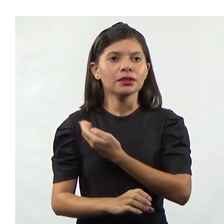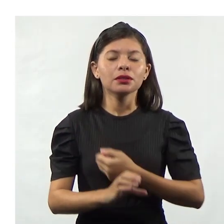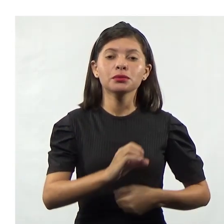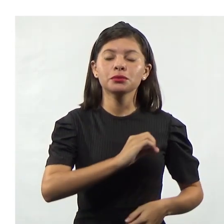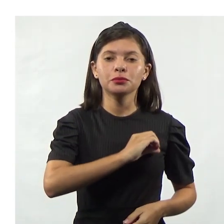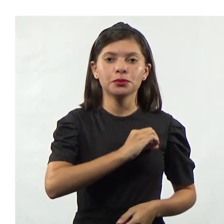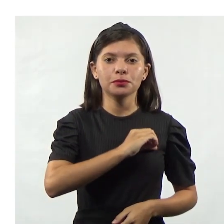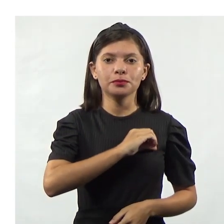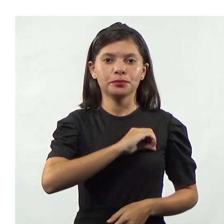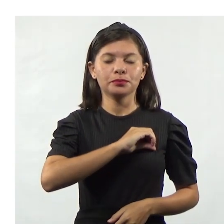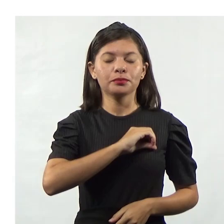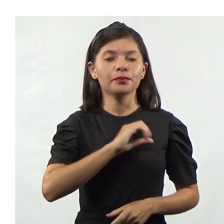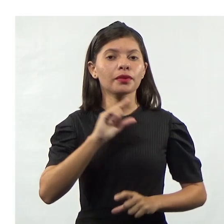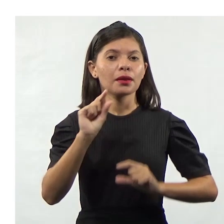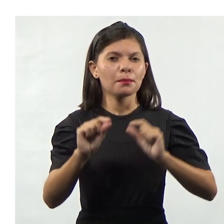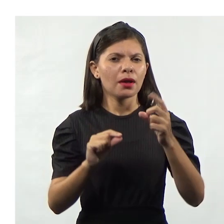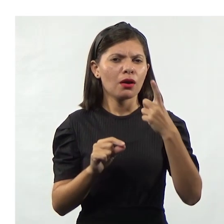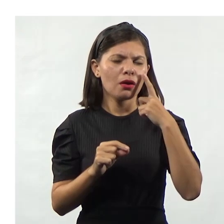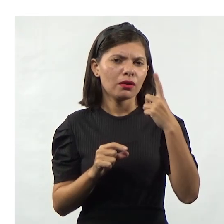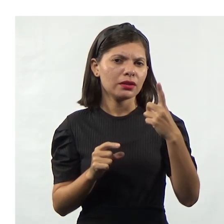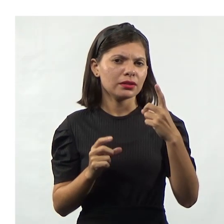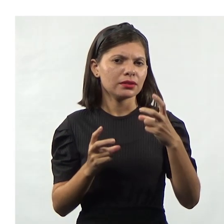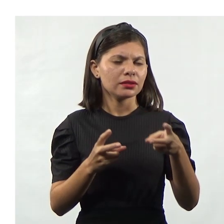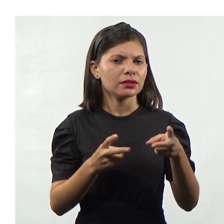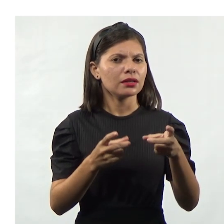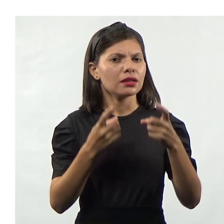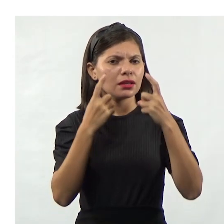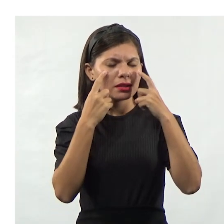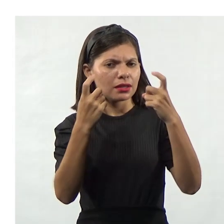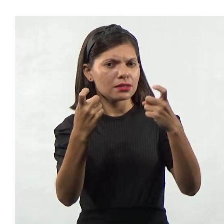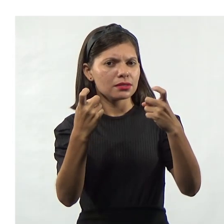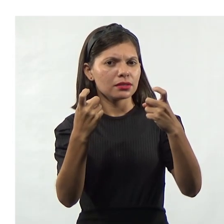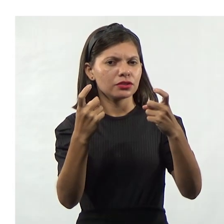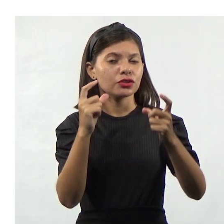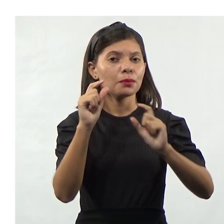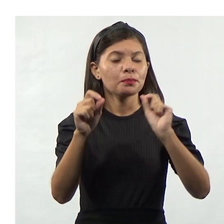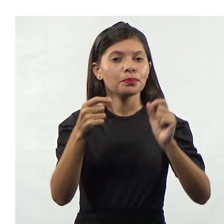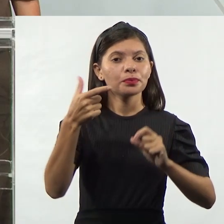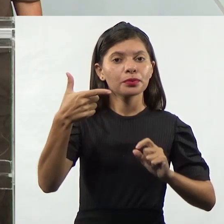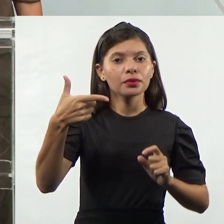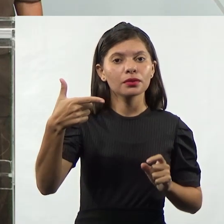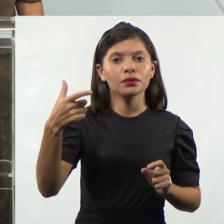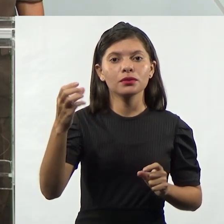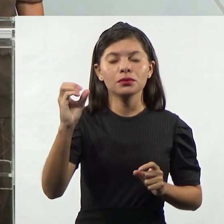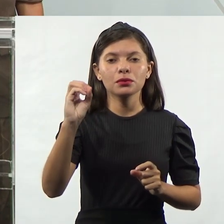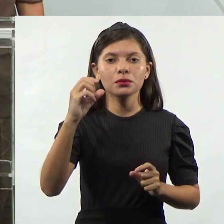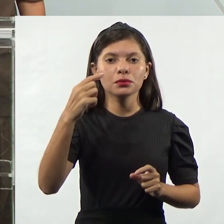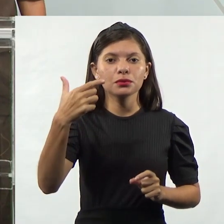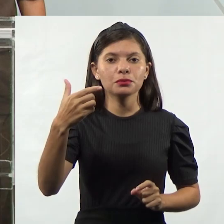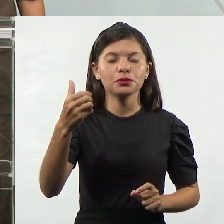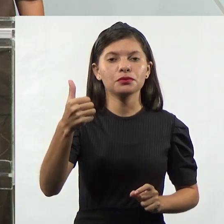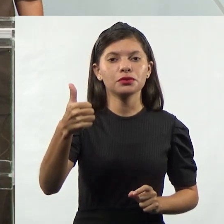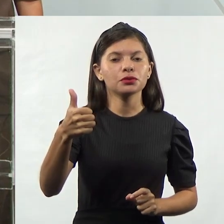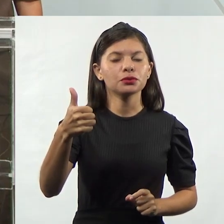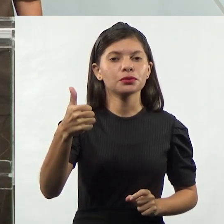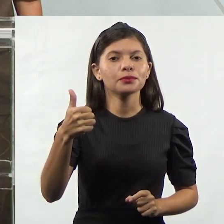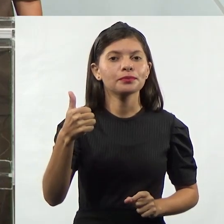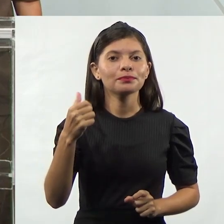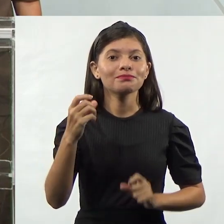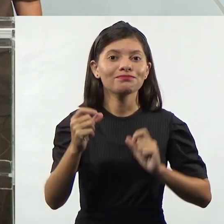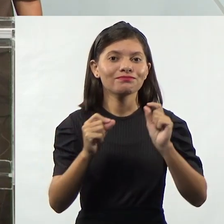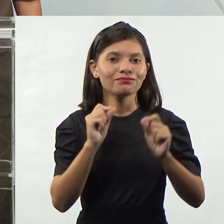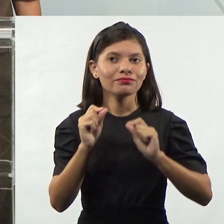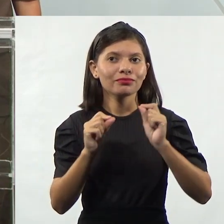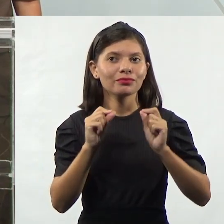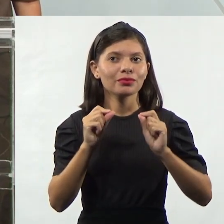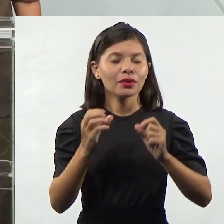12.462 de 2011. Só que olha só, gente, que interessante. Em 2021, tivemos